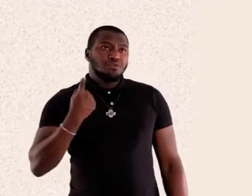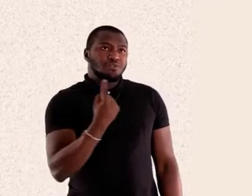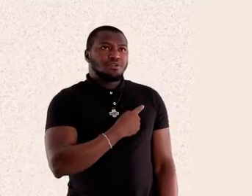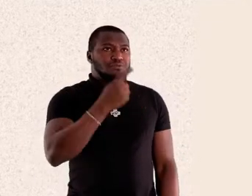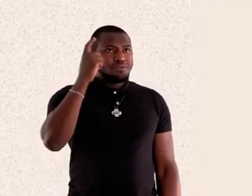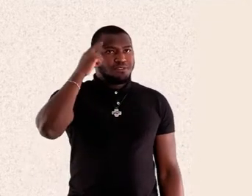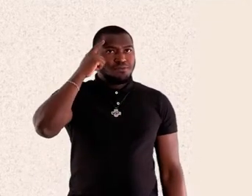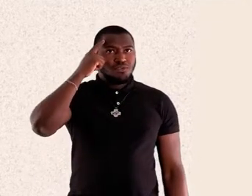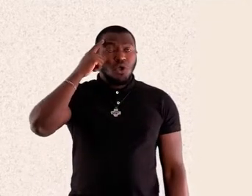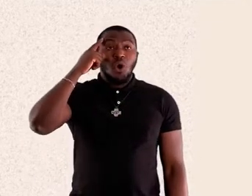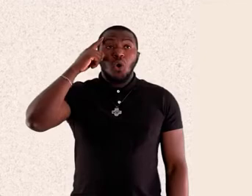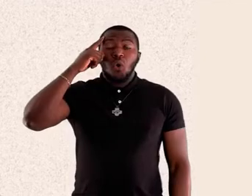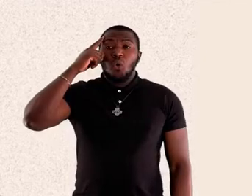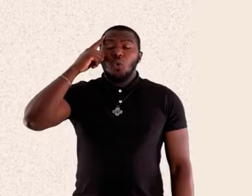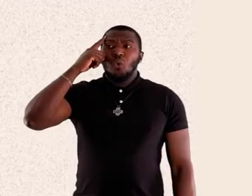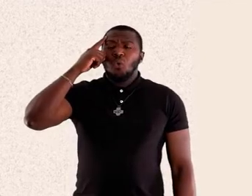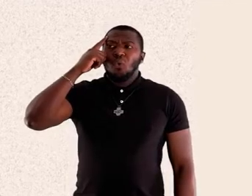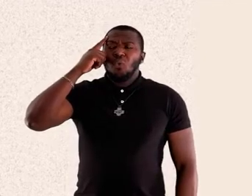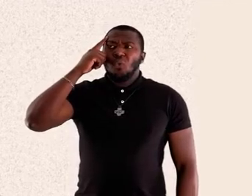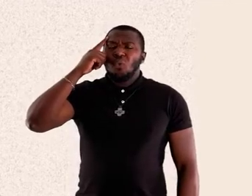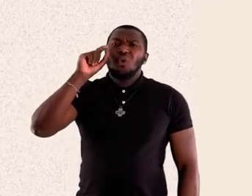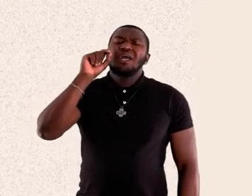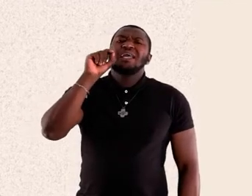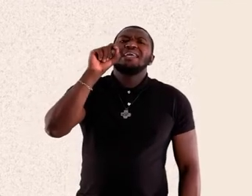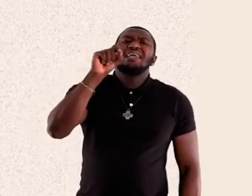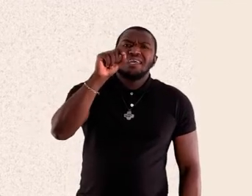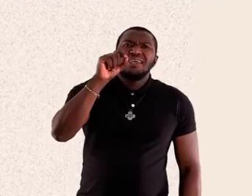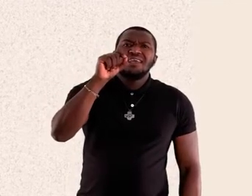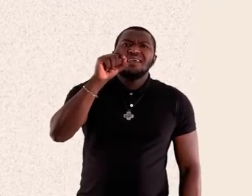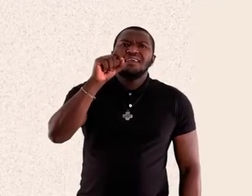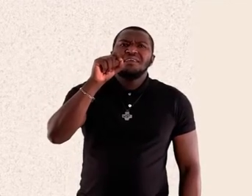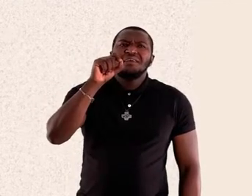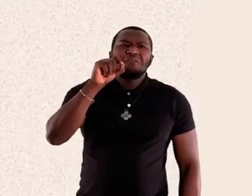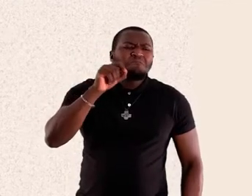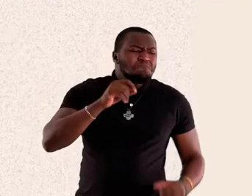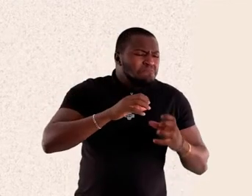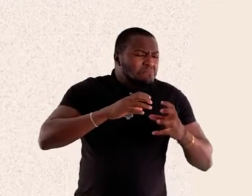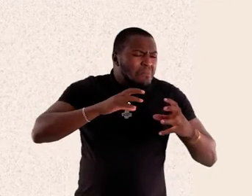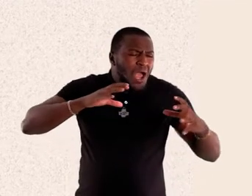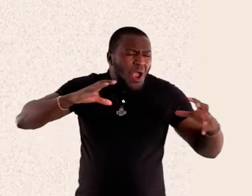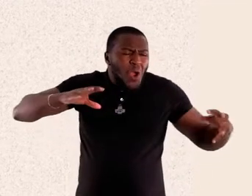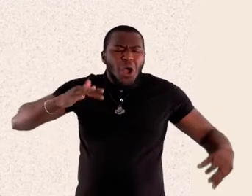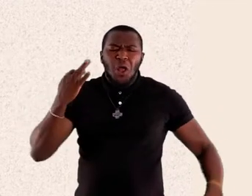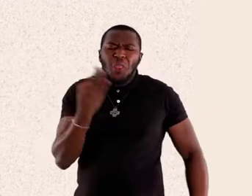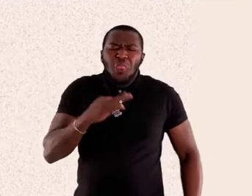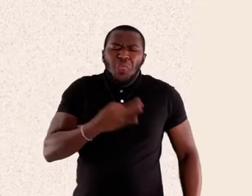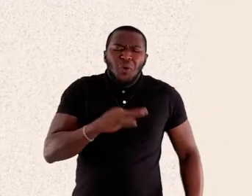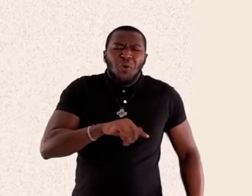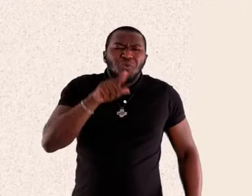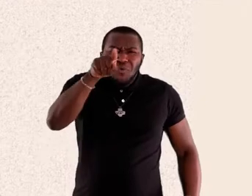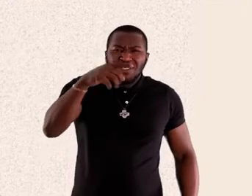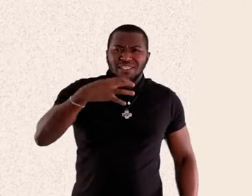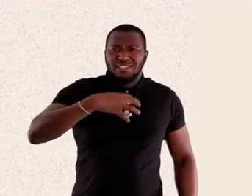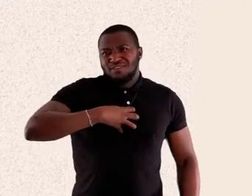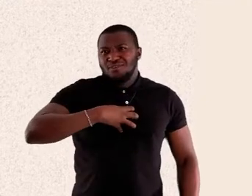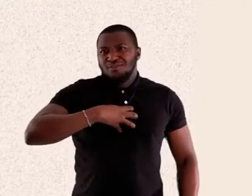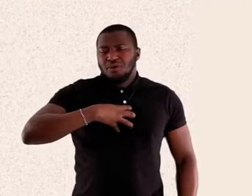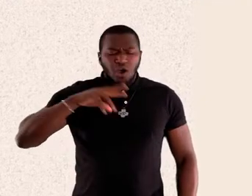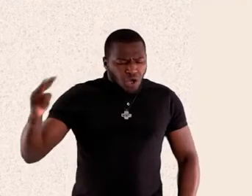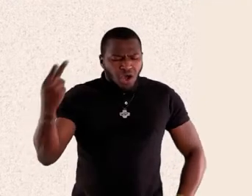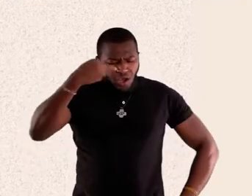qual a maior dor que você já sentiu E se nós olharmos para nossa vida E aí